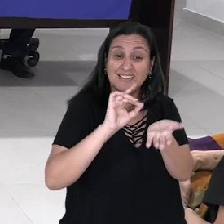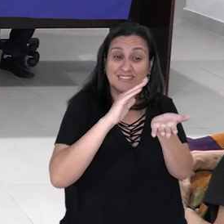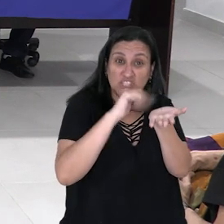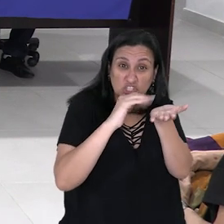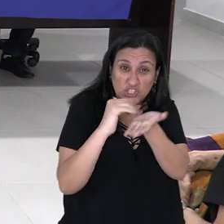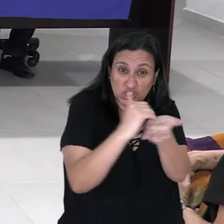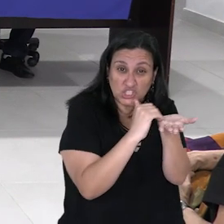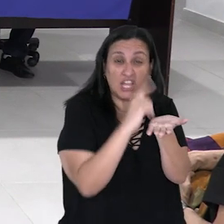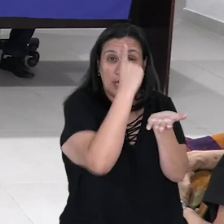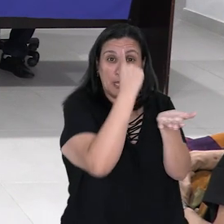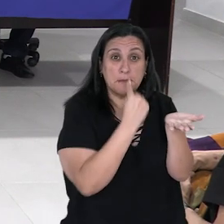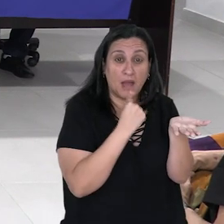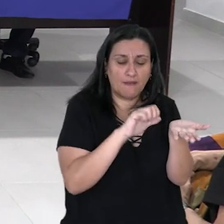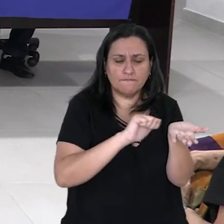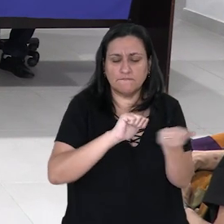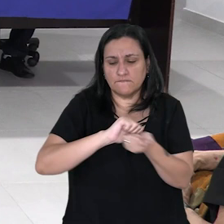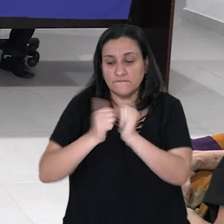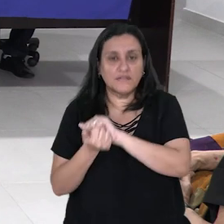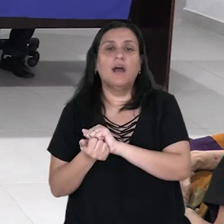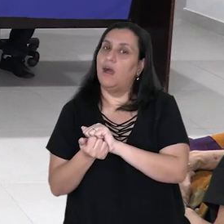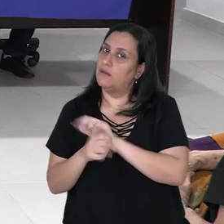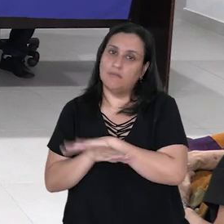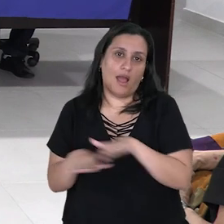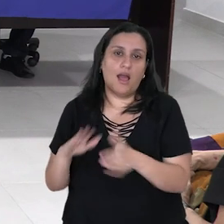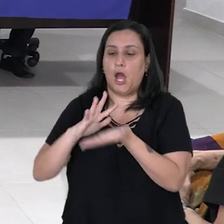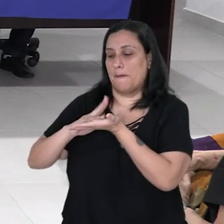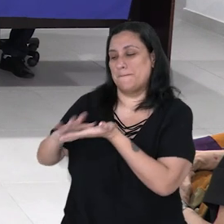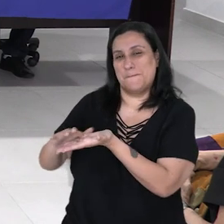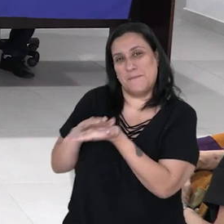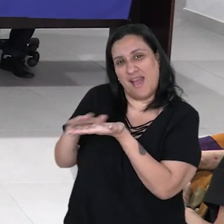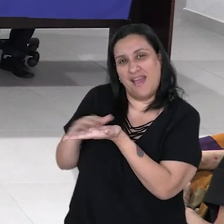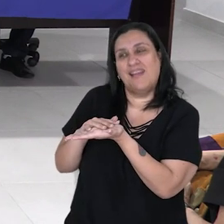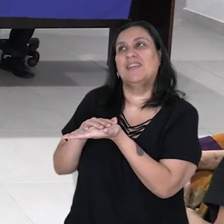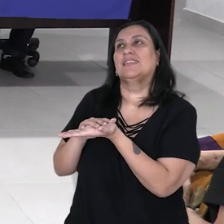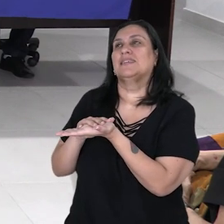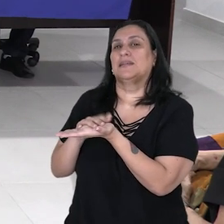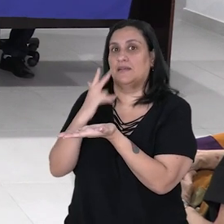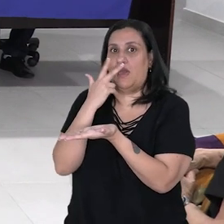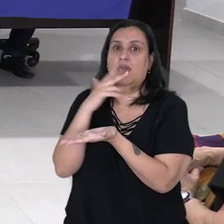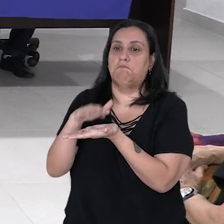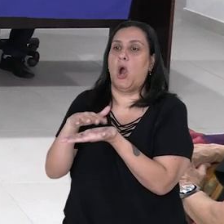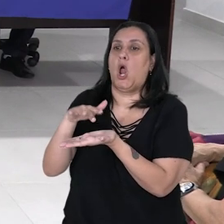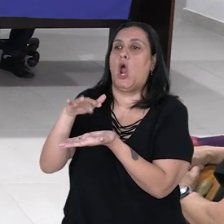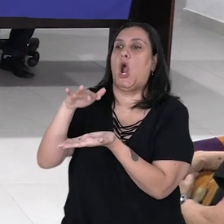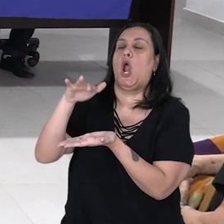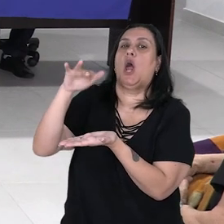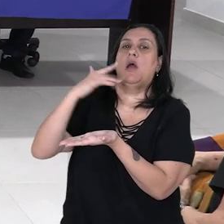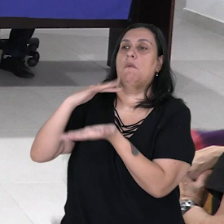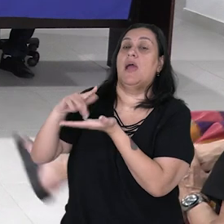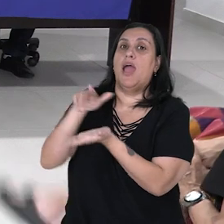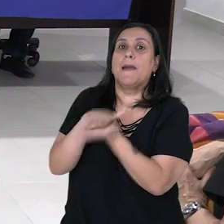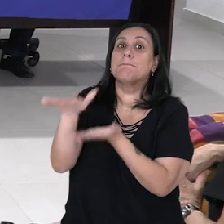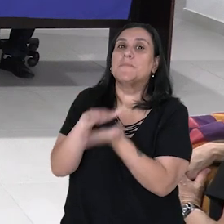retirando várias imagens, não tem jeito. O braille se torna grande, né? É uma